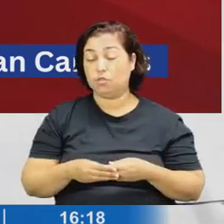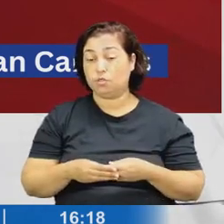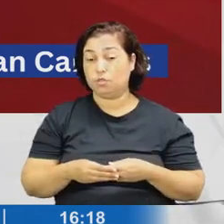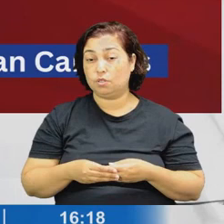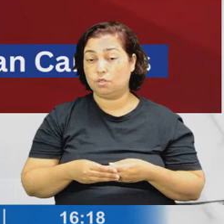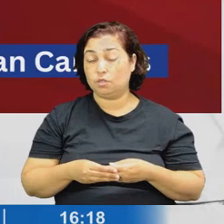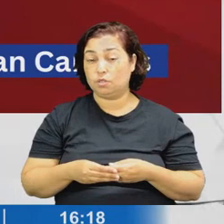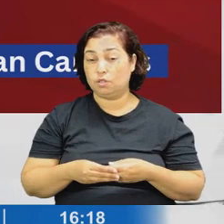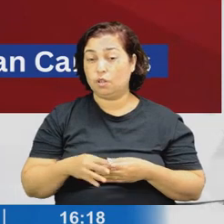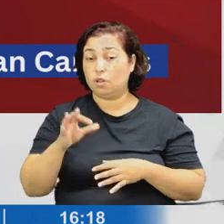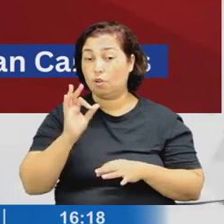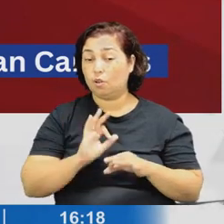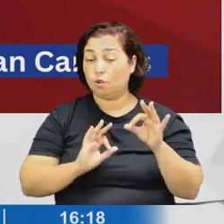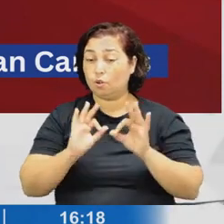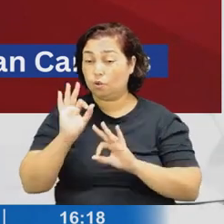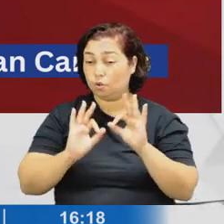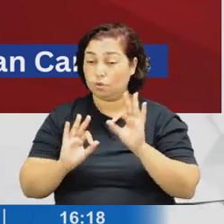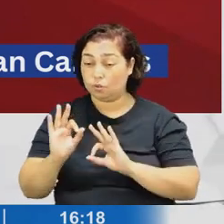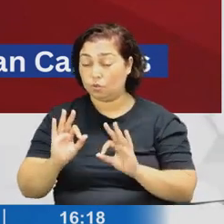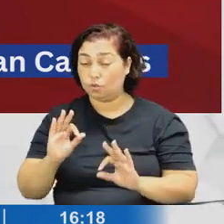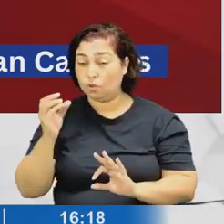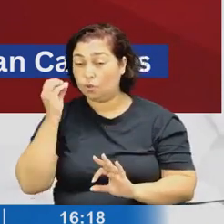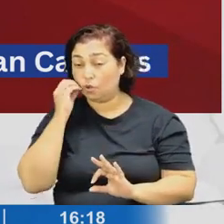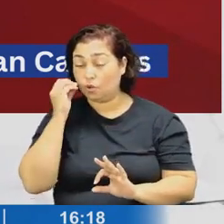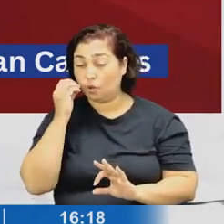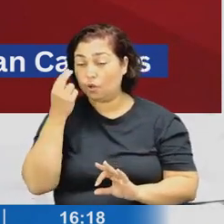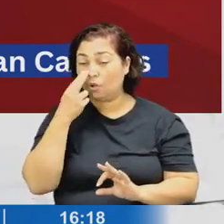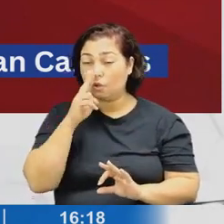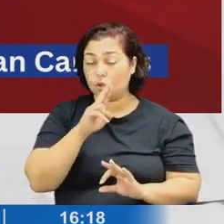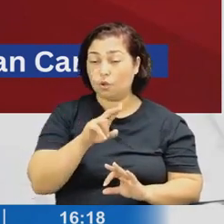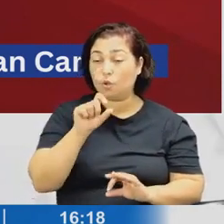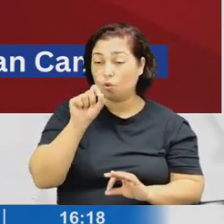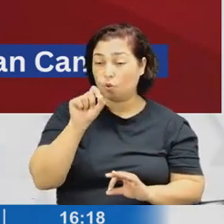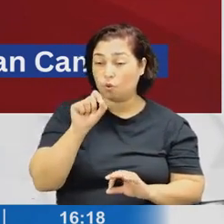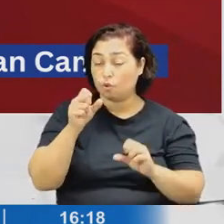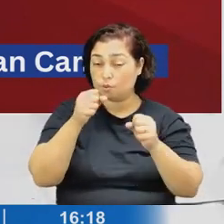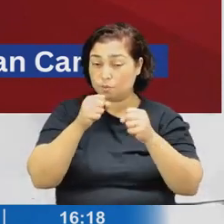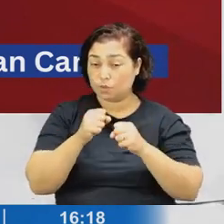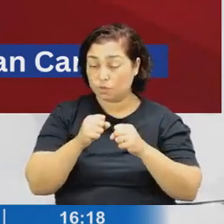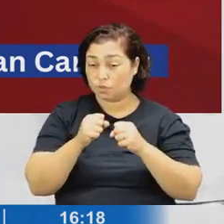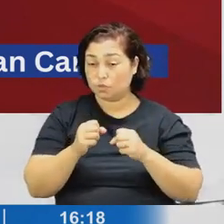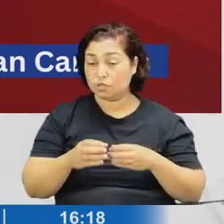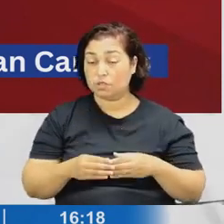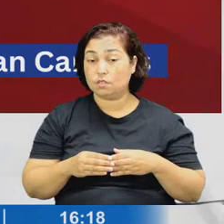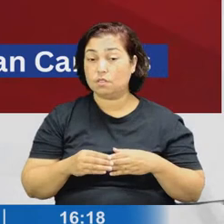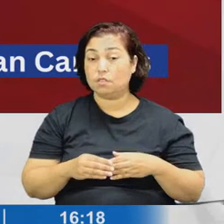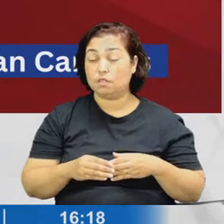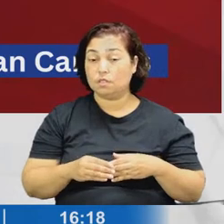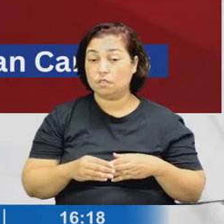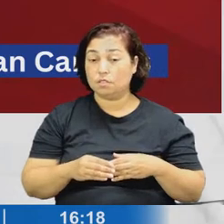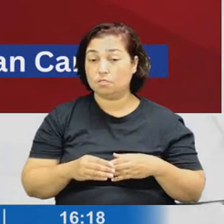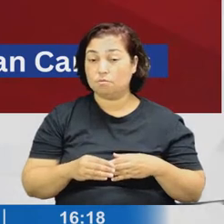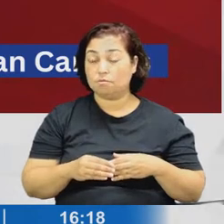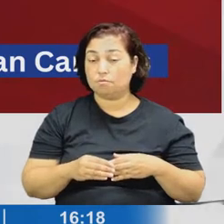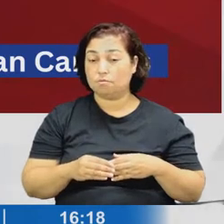tipo de controle então a gente tenta controlar o que dá para controlar e passa por isso intencionalmente